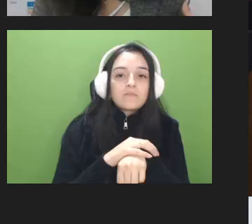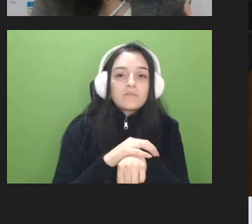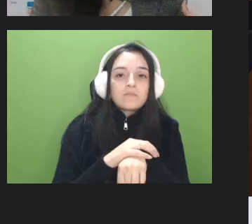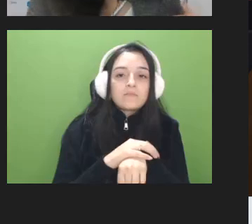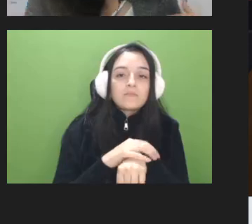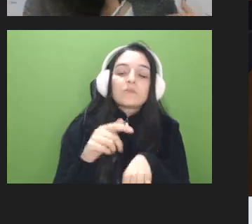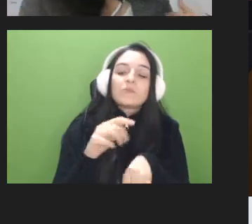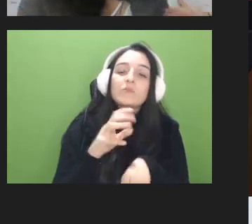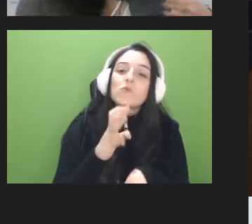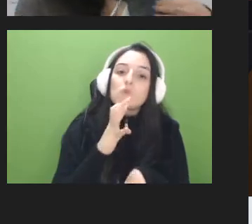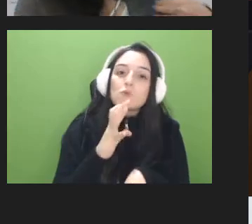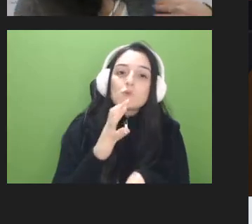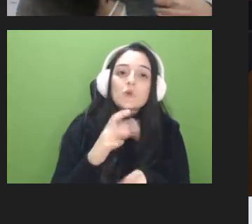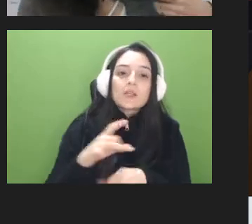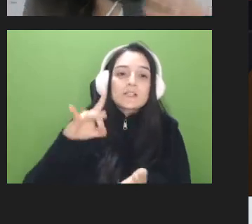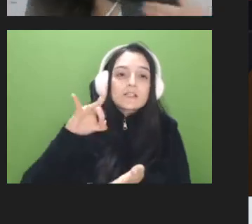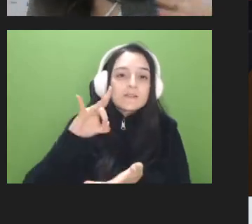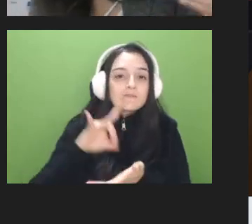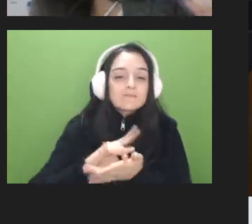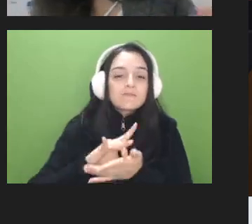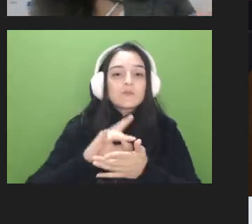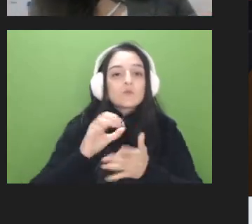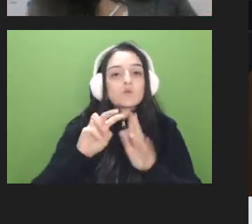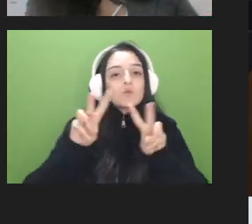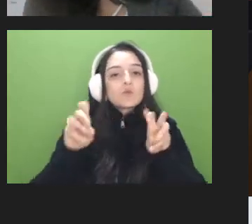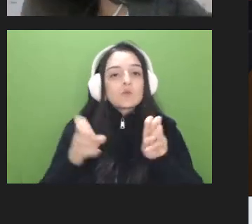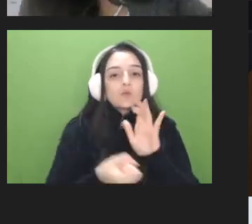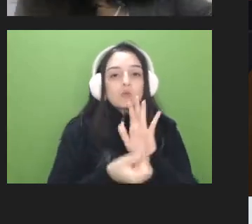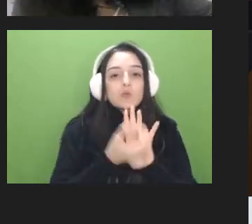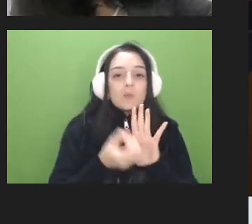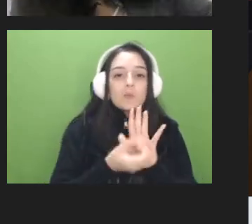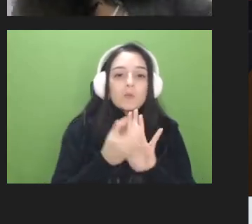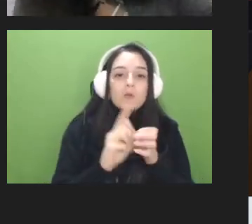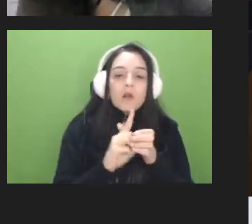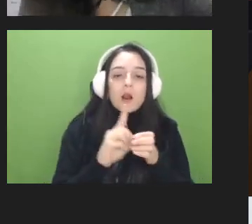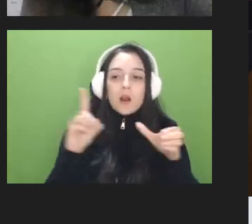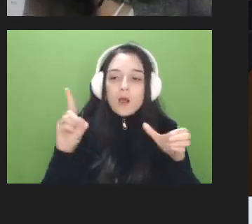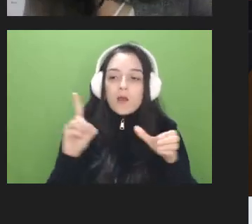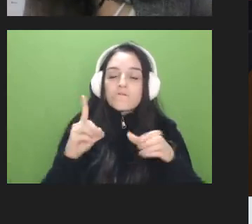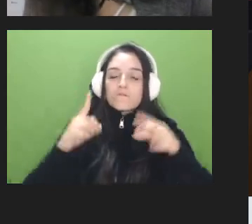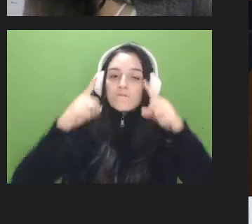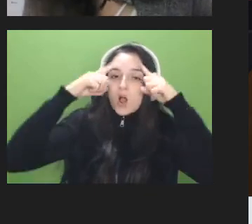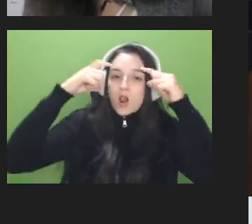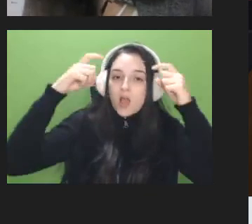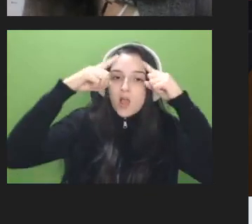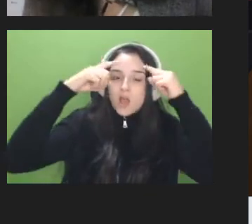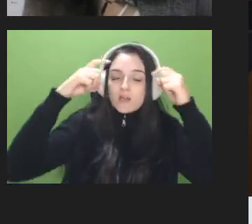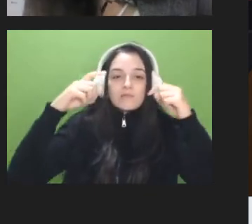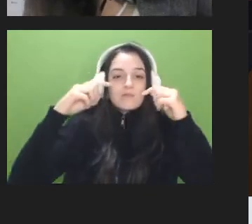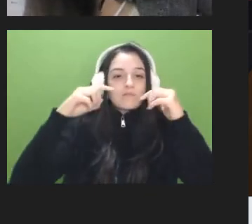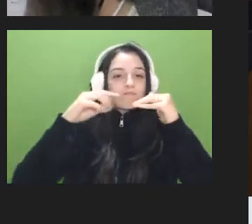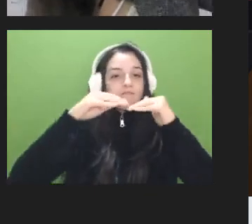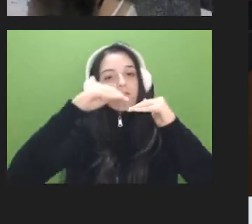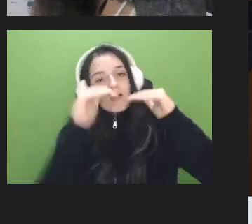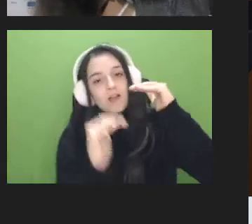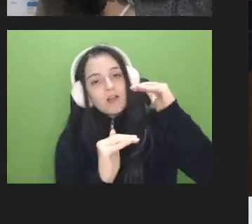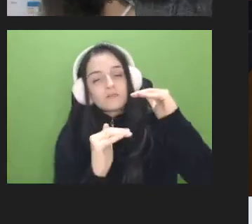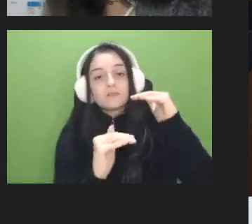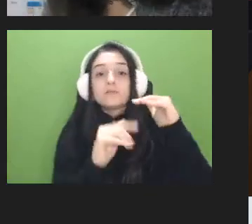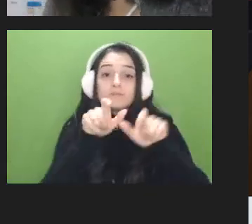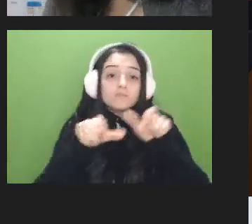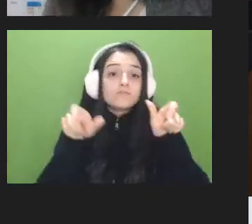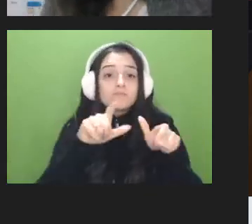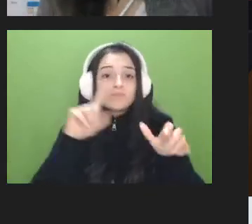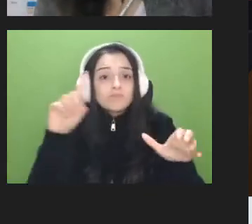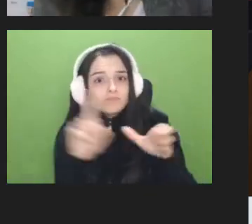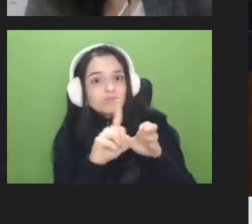realidades de produção de exclusão, de violência, de desigualdade, e que elas possam também se implicar nesse processo coletivo de